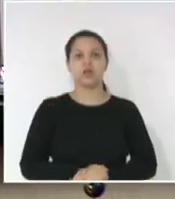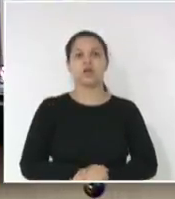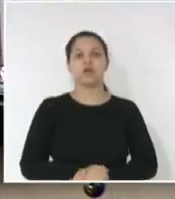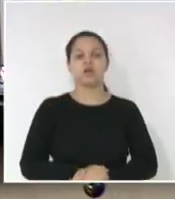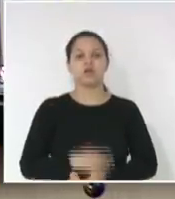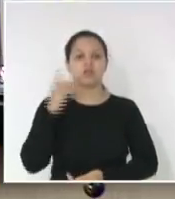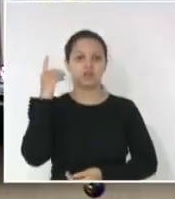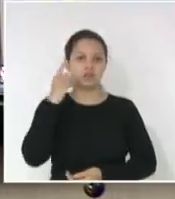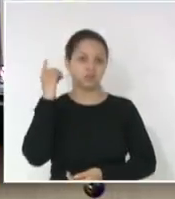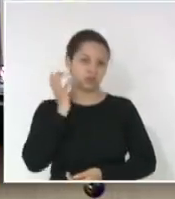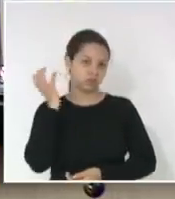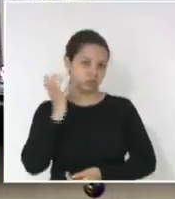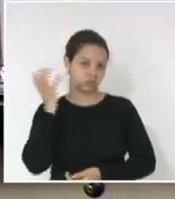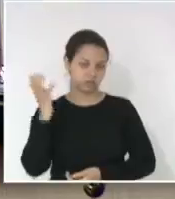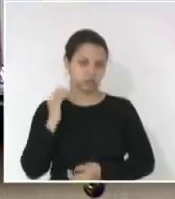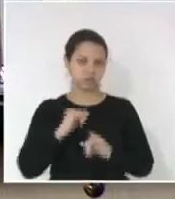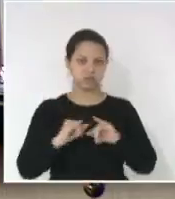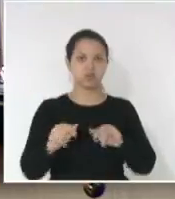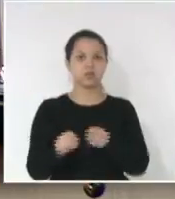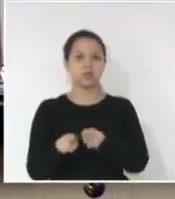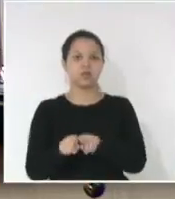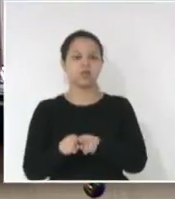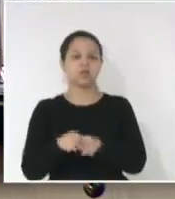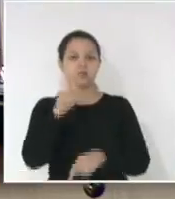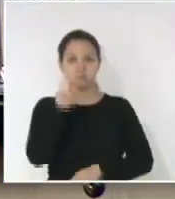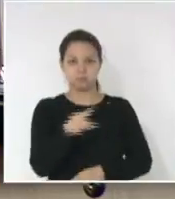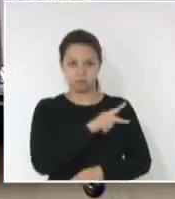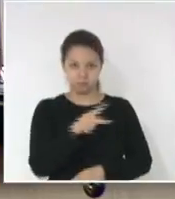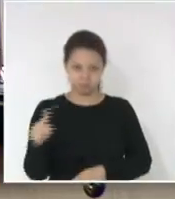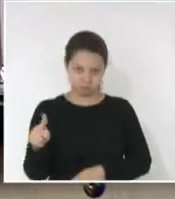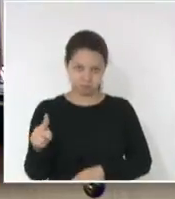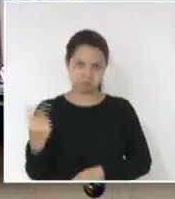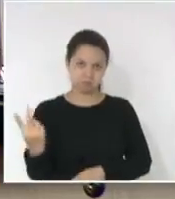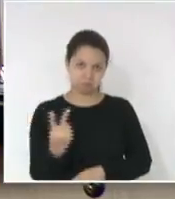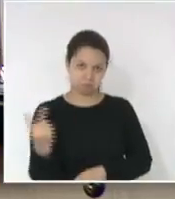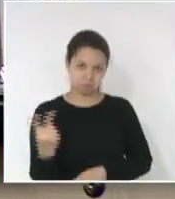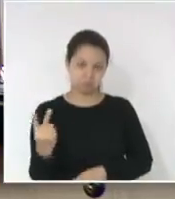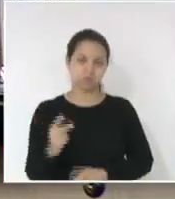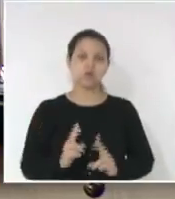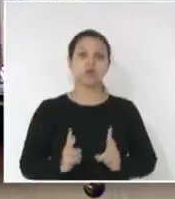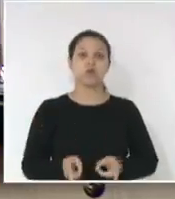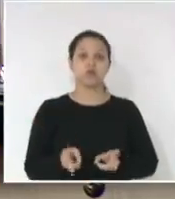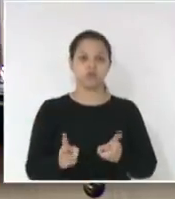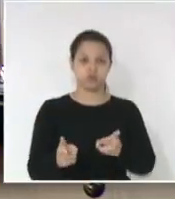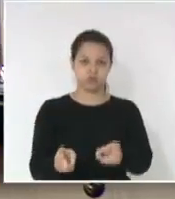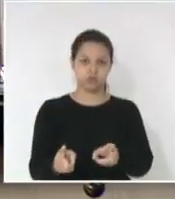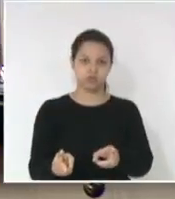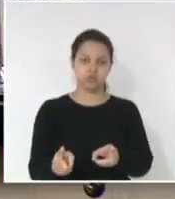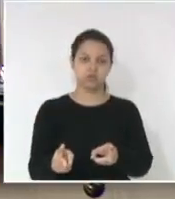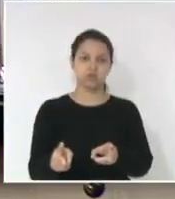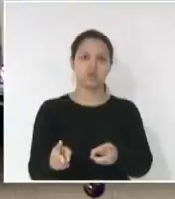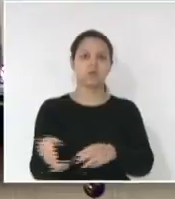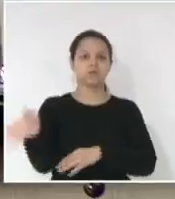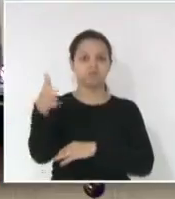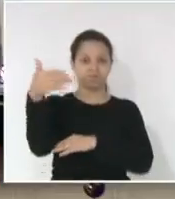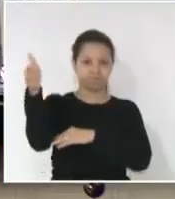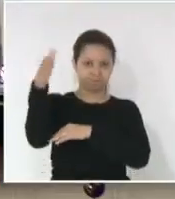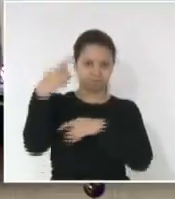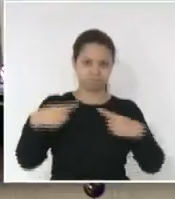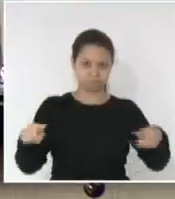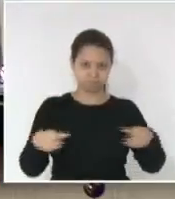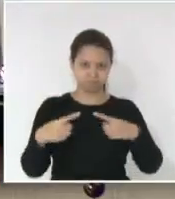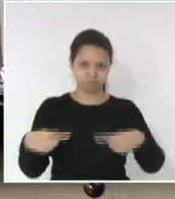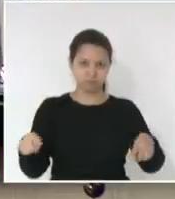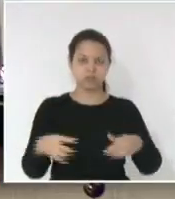do senhor Padre Pedro Baldiceira, respectivamente. Ato contínuo. Houve a interpretação do hino nacional. Após saudar